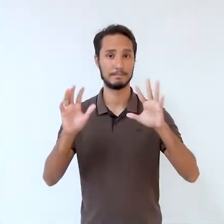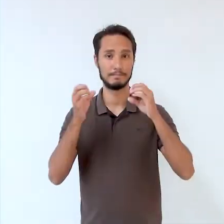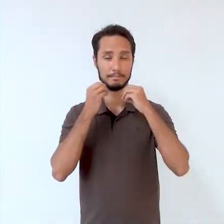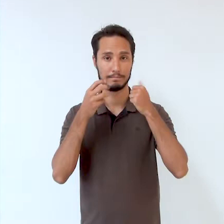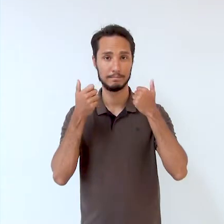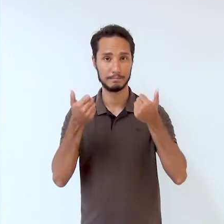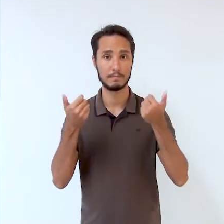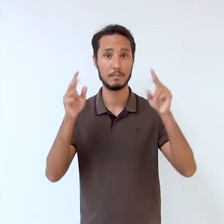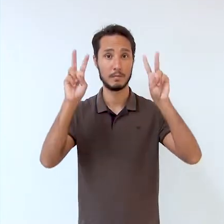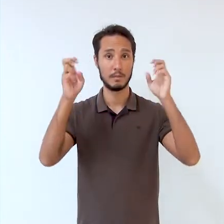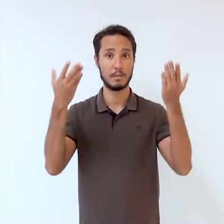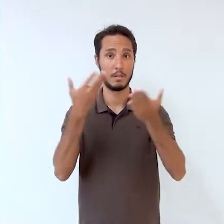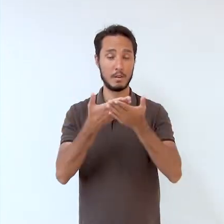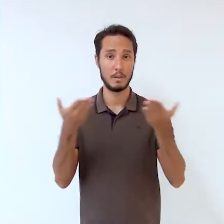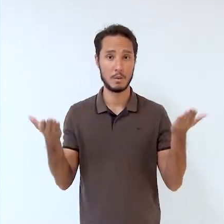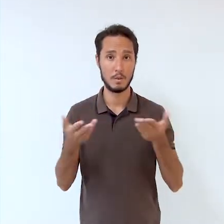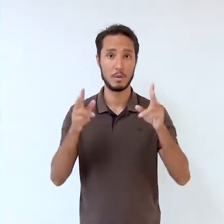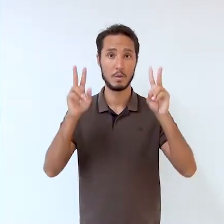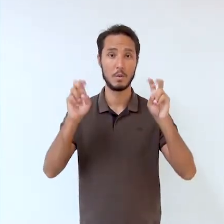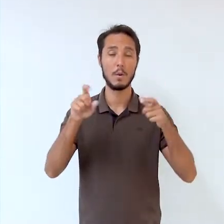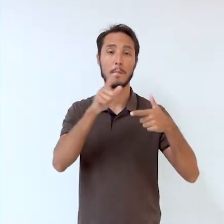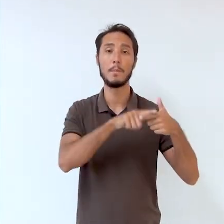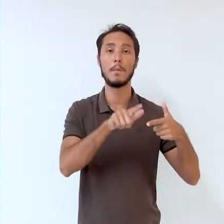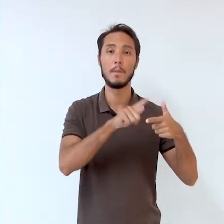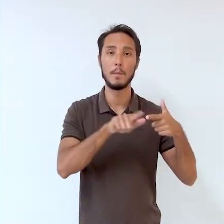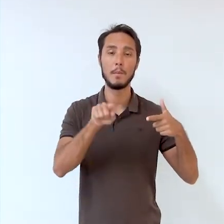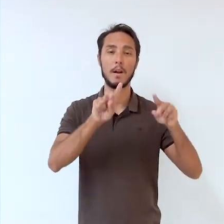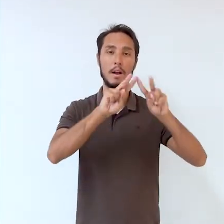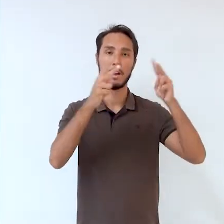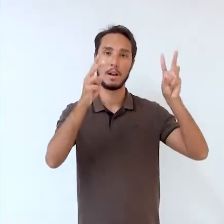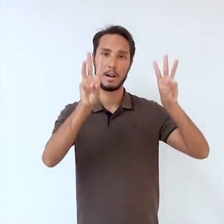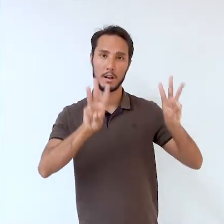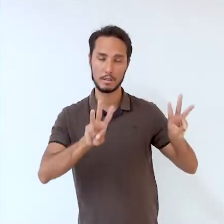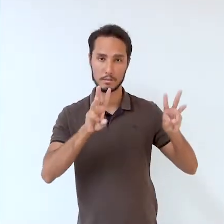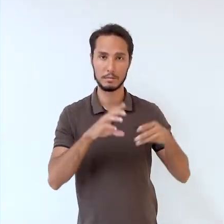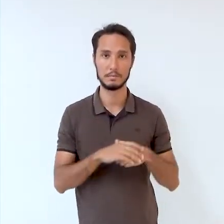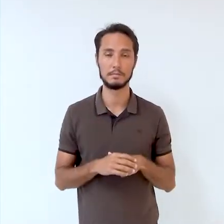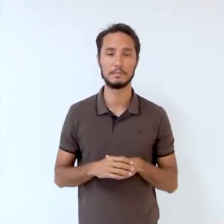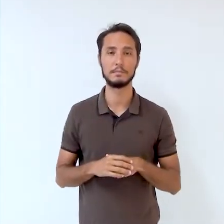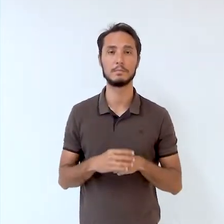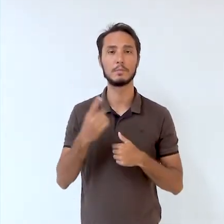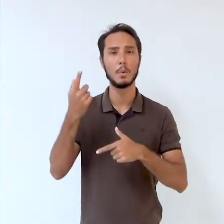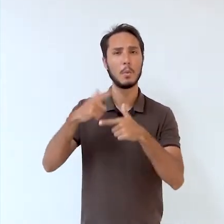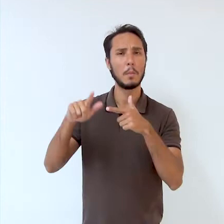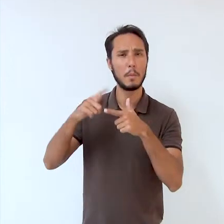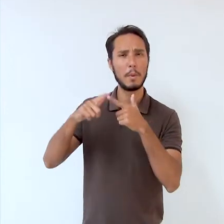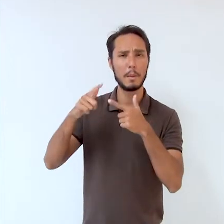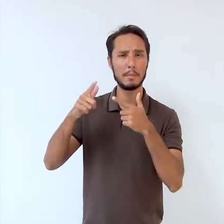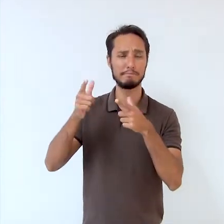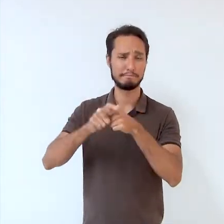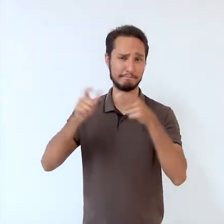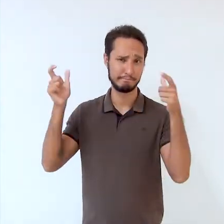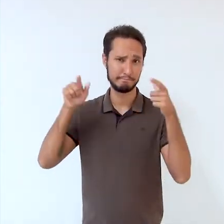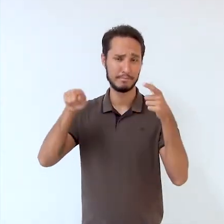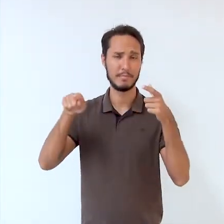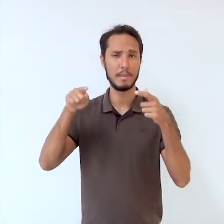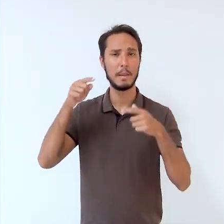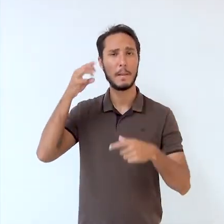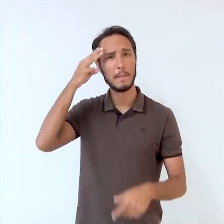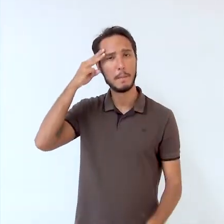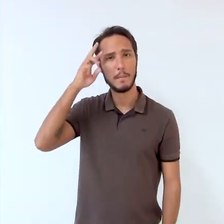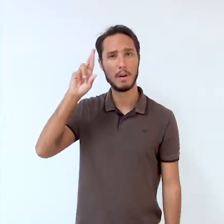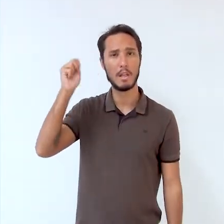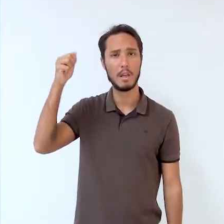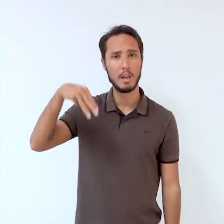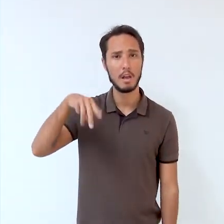Olá, tudo bem? O assunto da aula de hoje é sobre problemas de hardware. Um problema comum que acontece com a memória